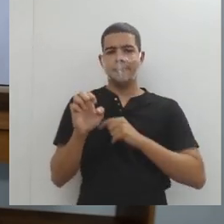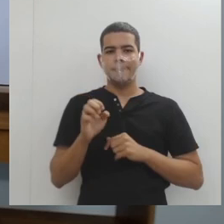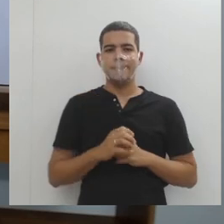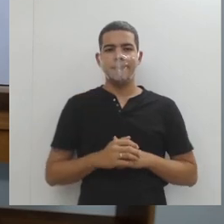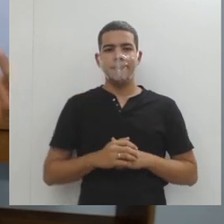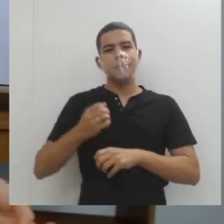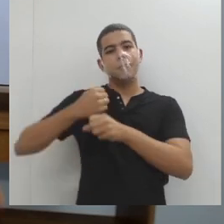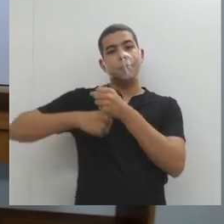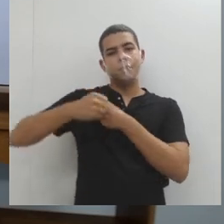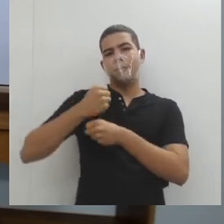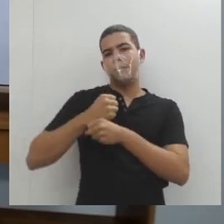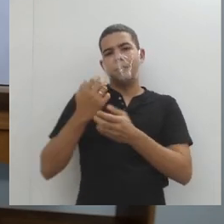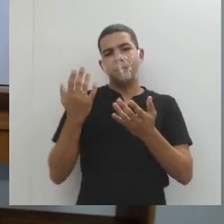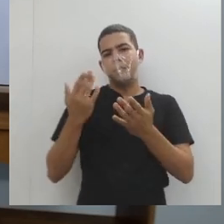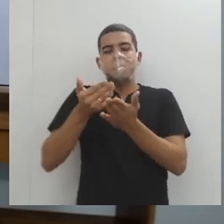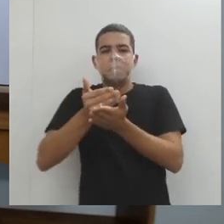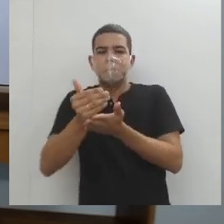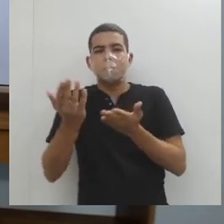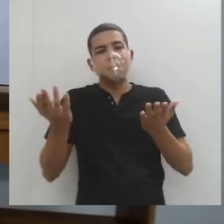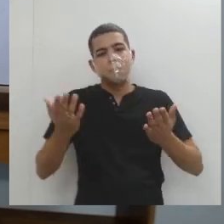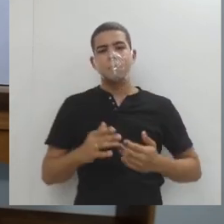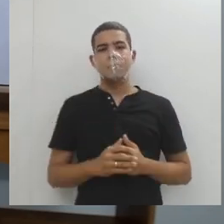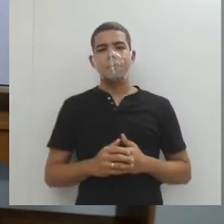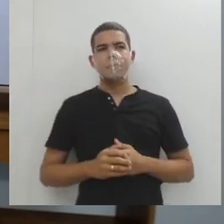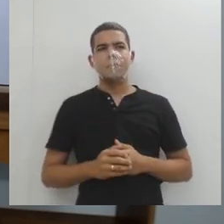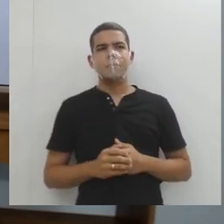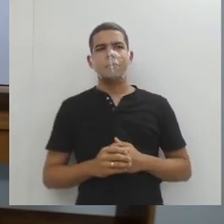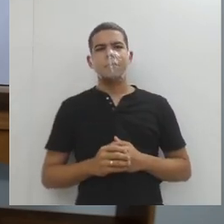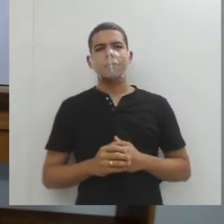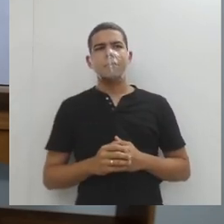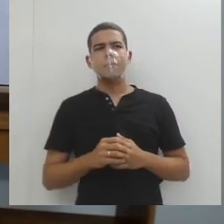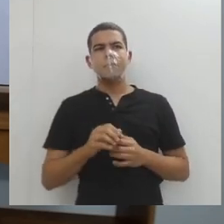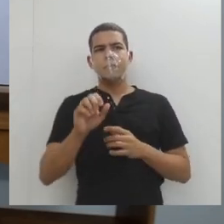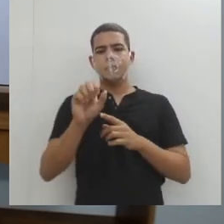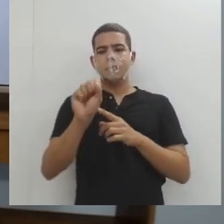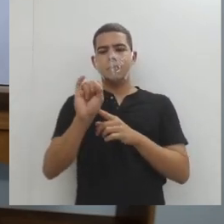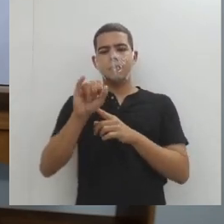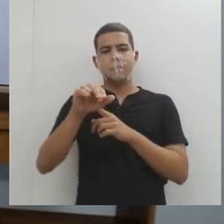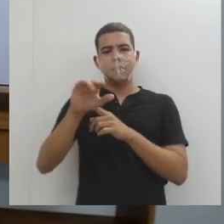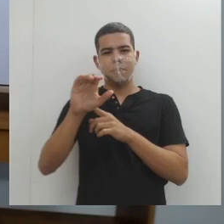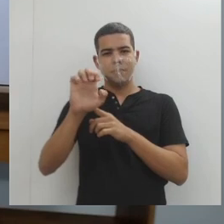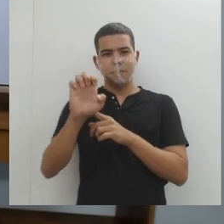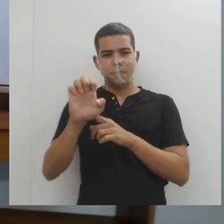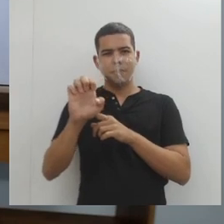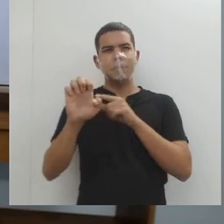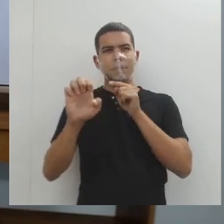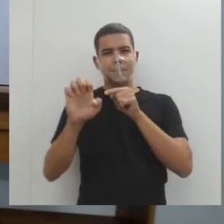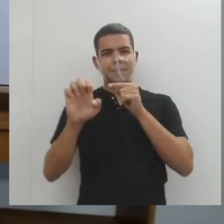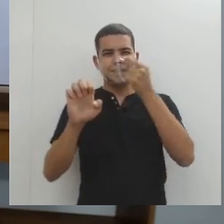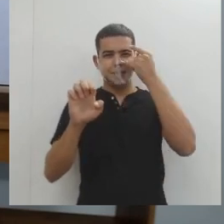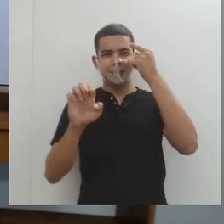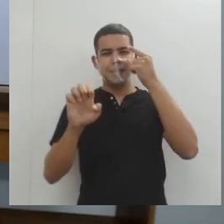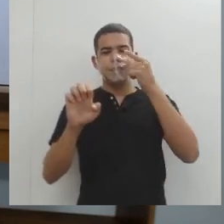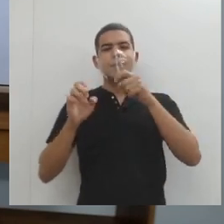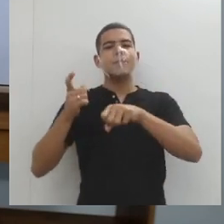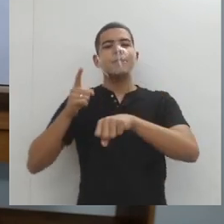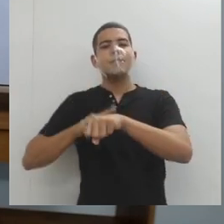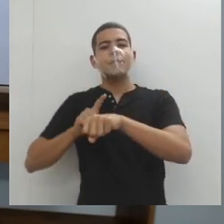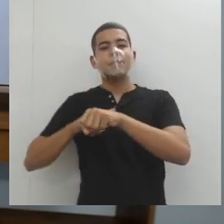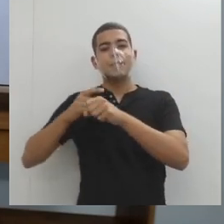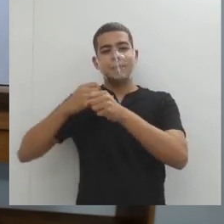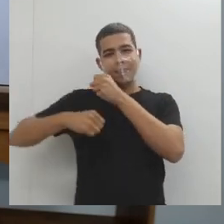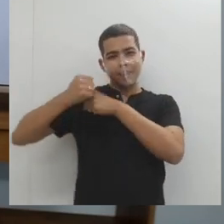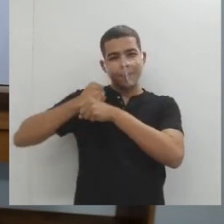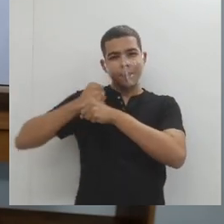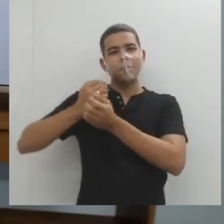é que eu posso utilizar um ou outro? Qual a diferença entre os dois? O since vai ser utilizado para indicar o período inicial de alguma